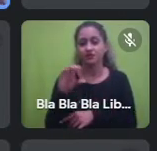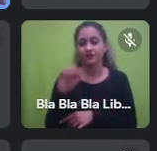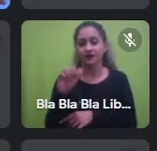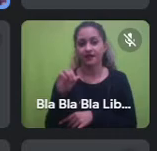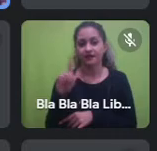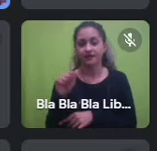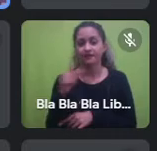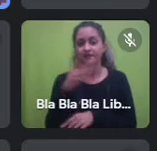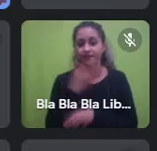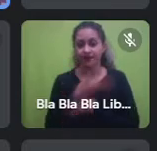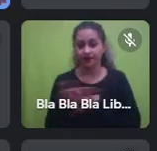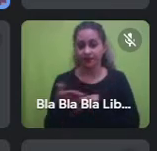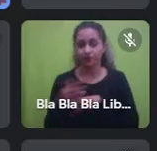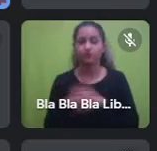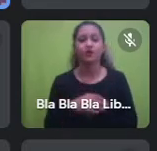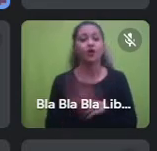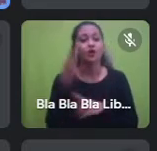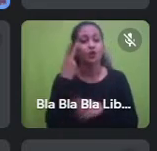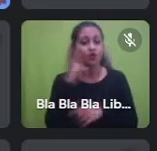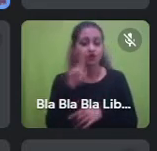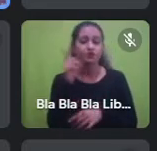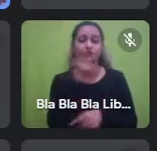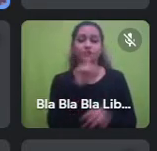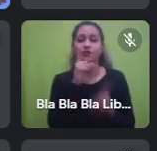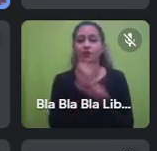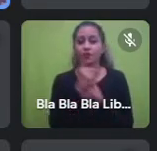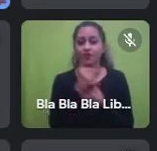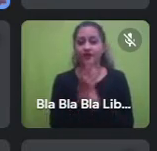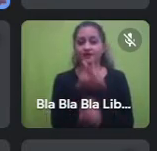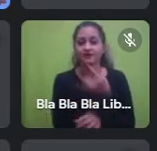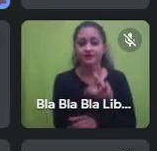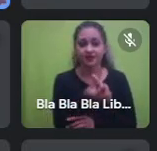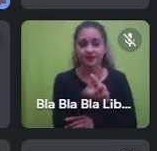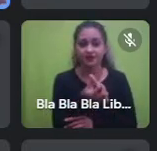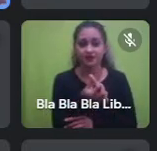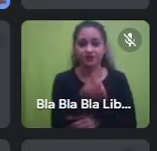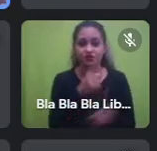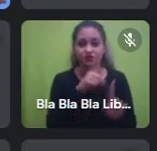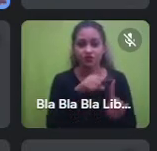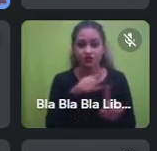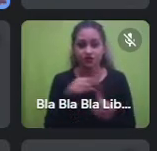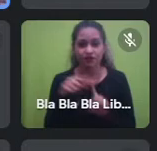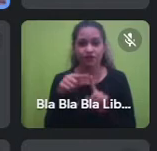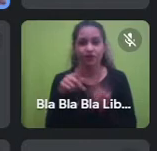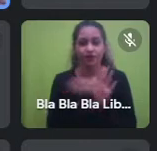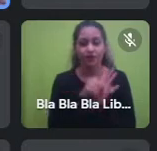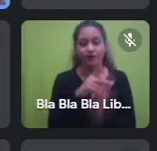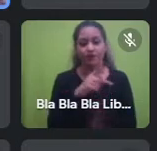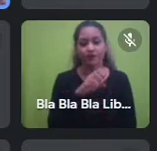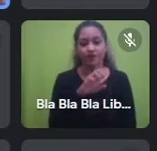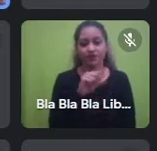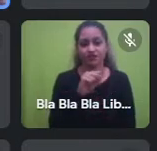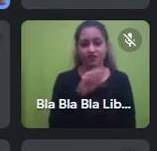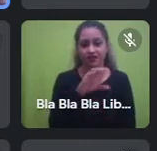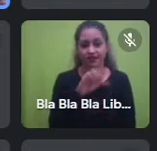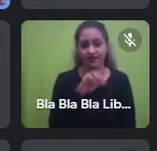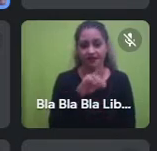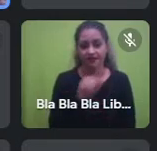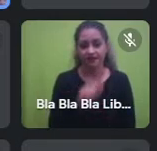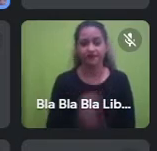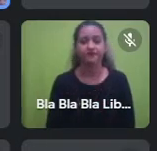Durante 2 dias, nós conseguimos 6 plagiócio, né, a pescada, e 9 pegocera.